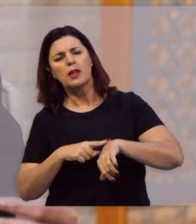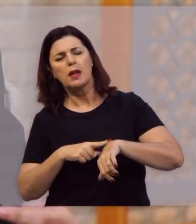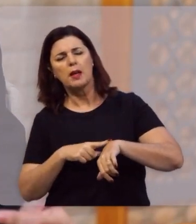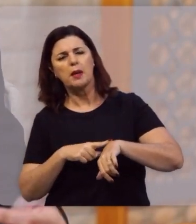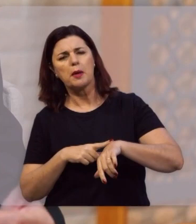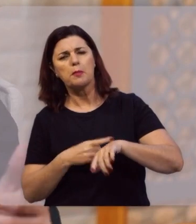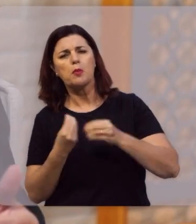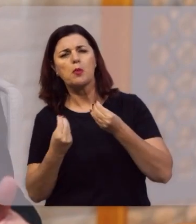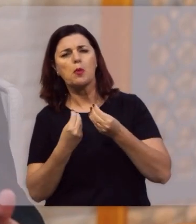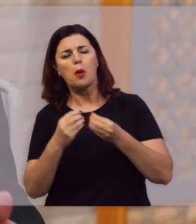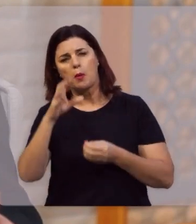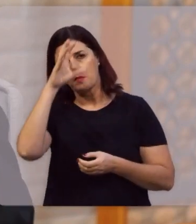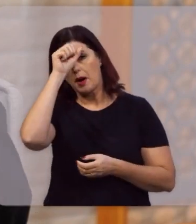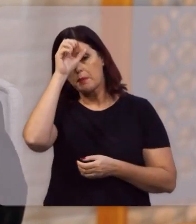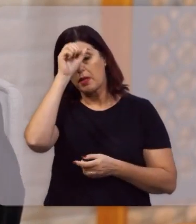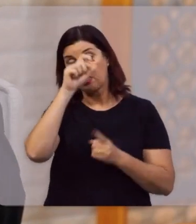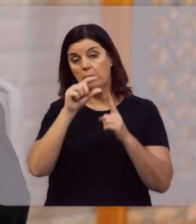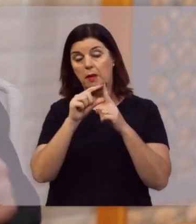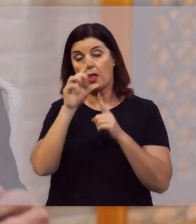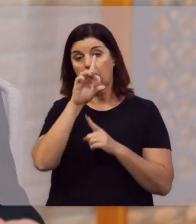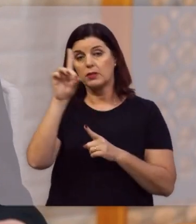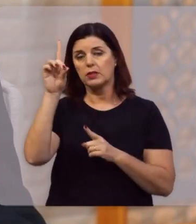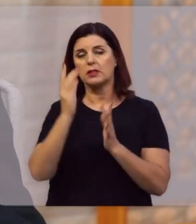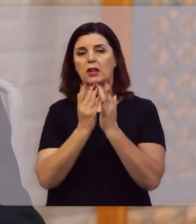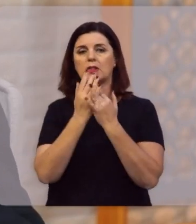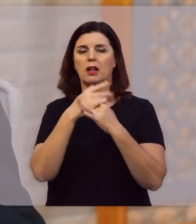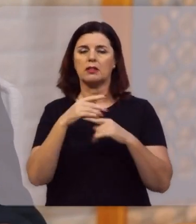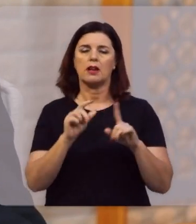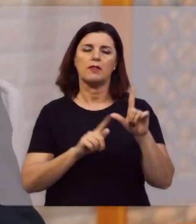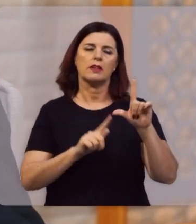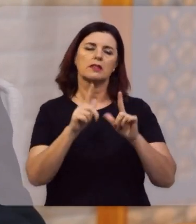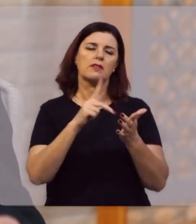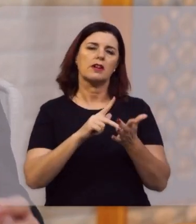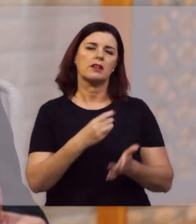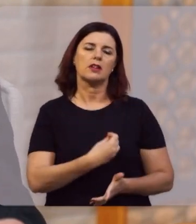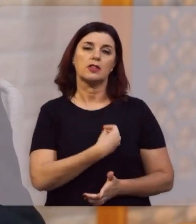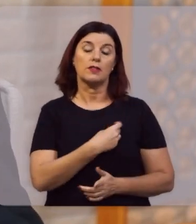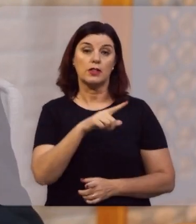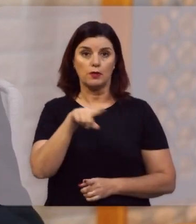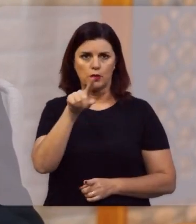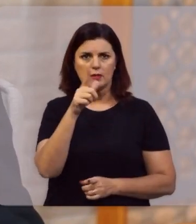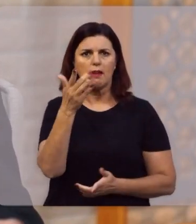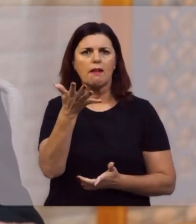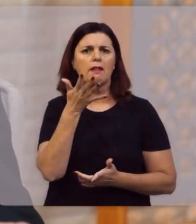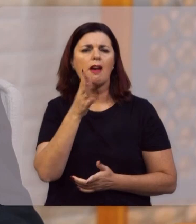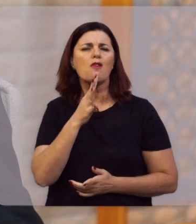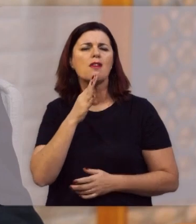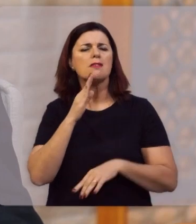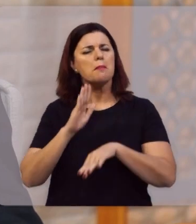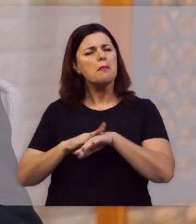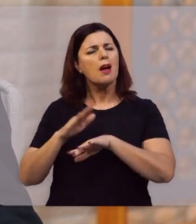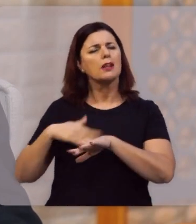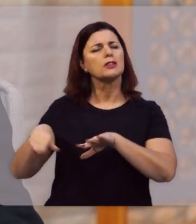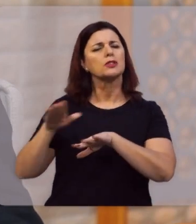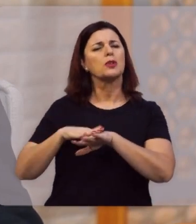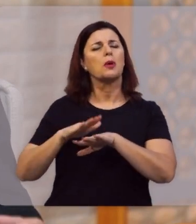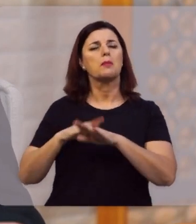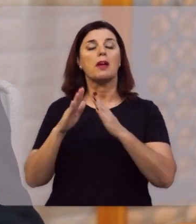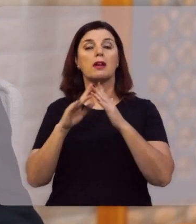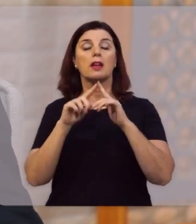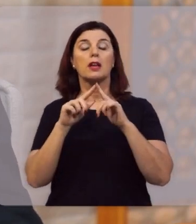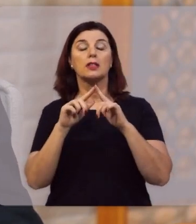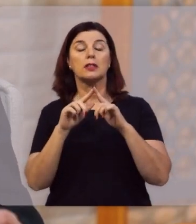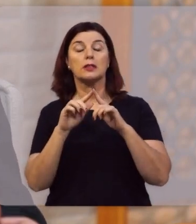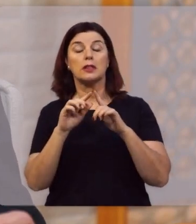a partir da palavra de Deus por meio do programa Verdade e Vida se você quer conhecer um pouquinho mais sobre a Igreja